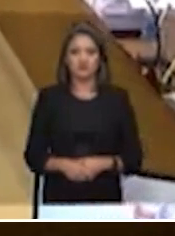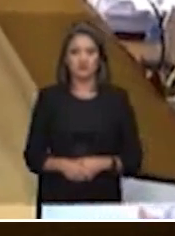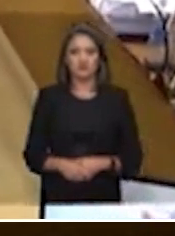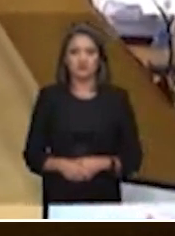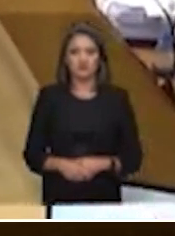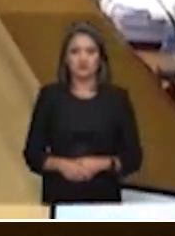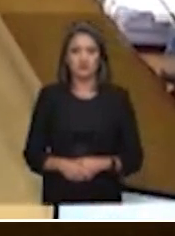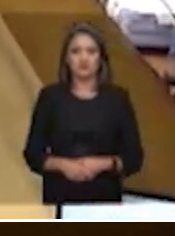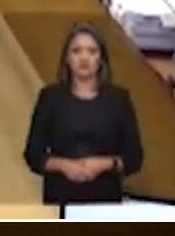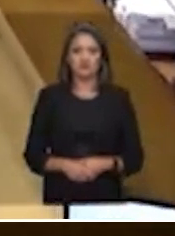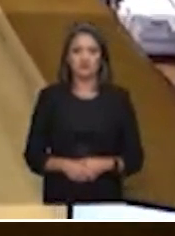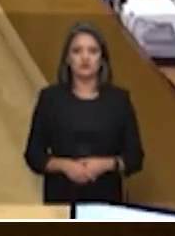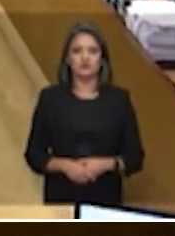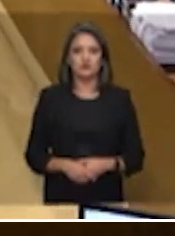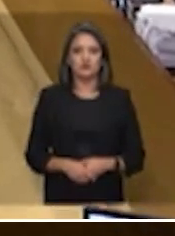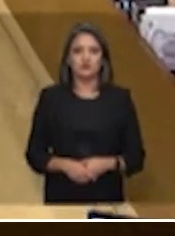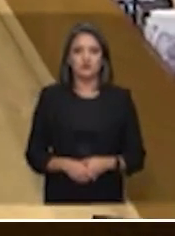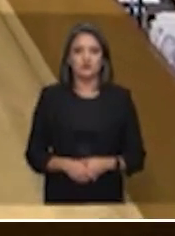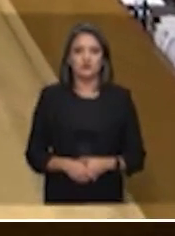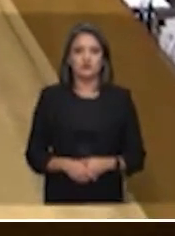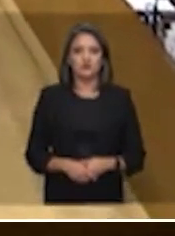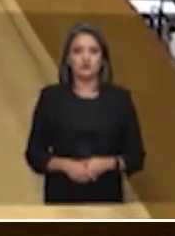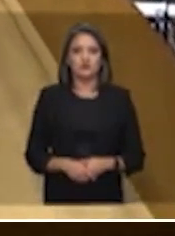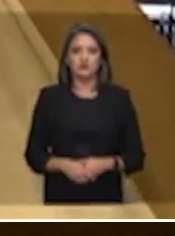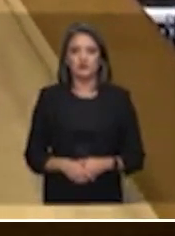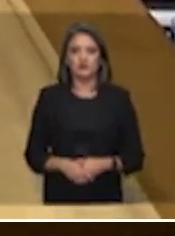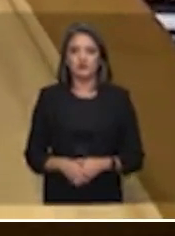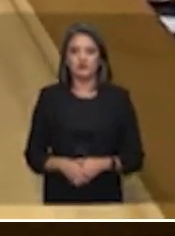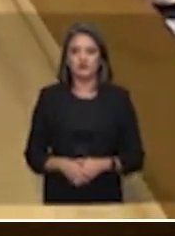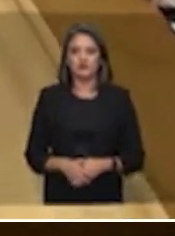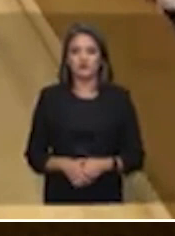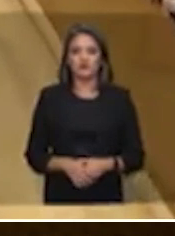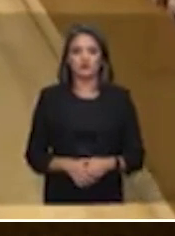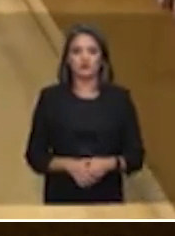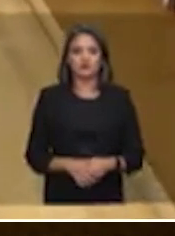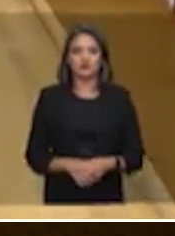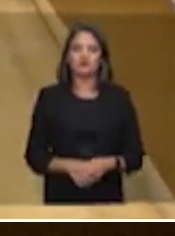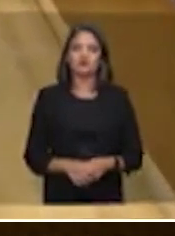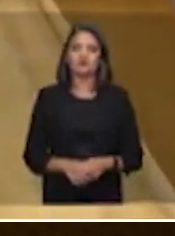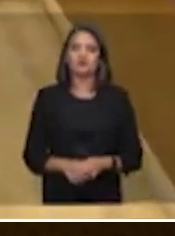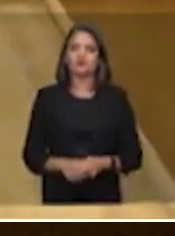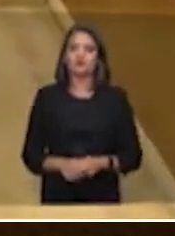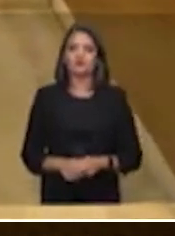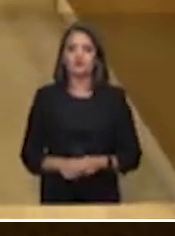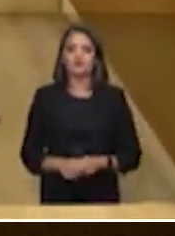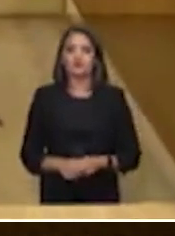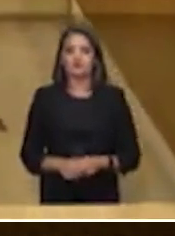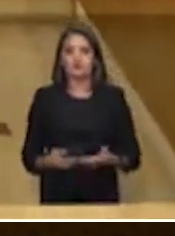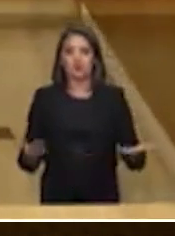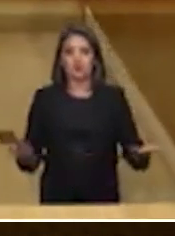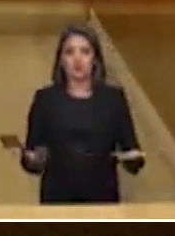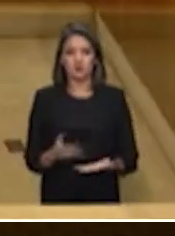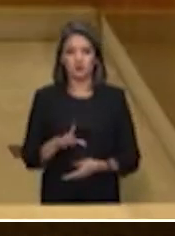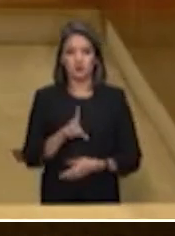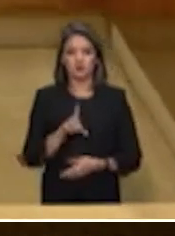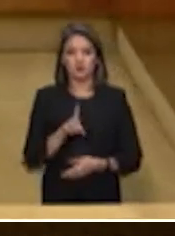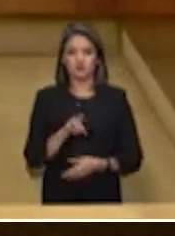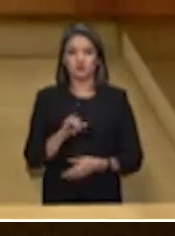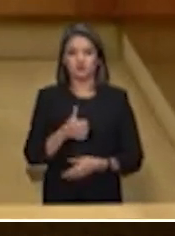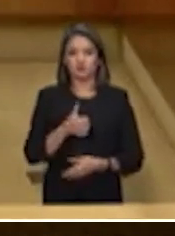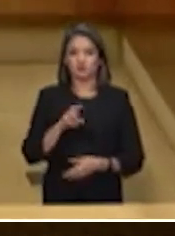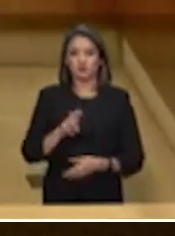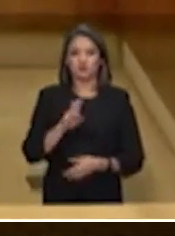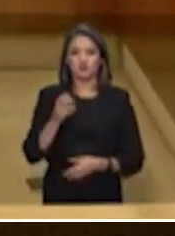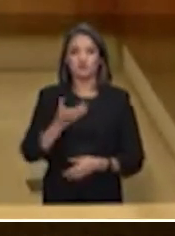90 dias Realmente isso não existe na lei Mas que a o princípio né do colegiado que você tem que levar sempre a